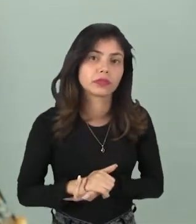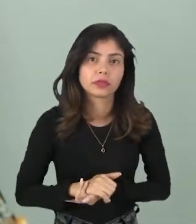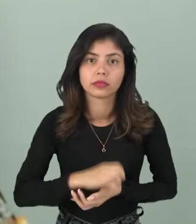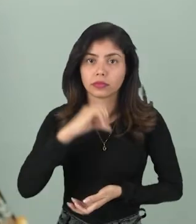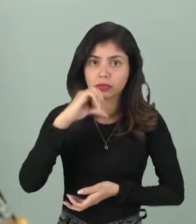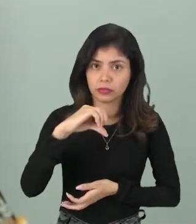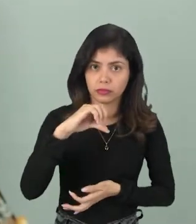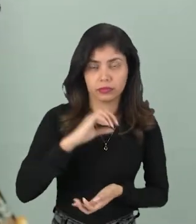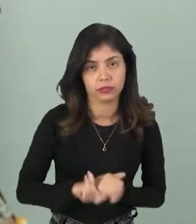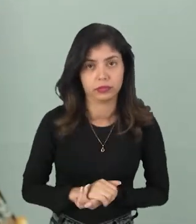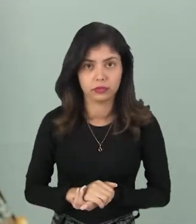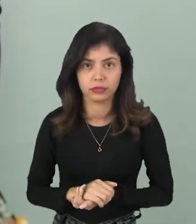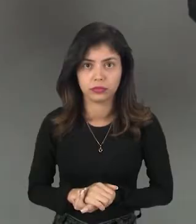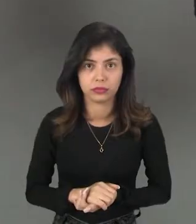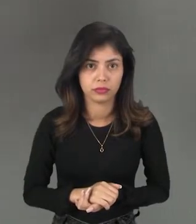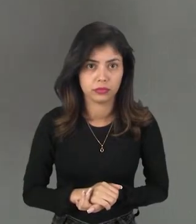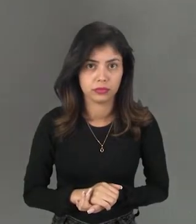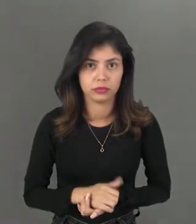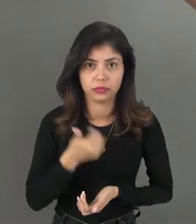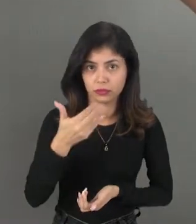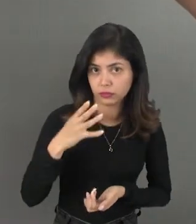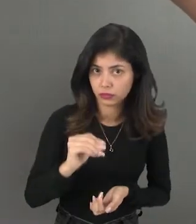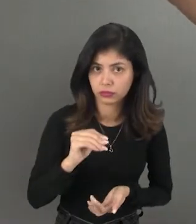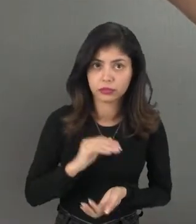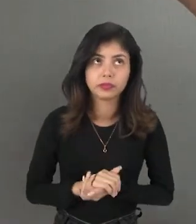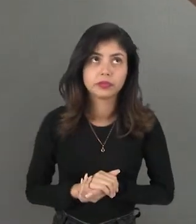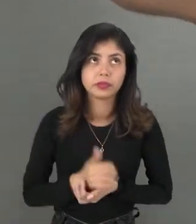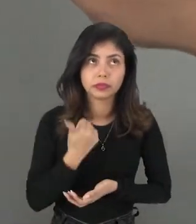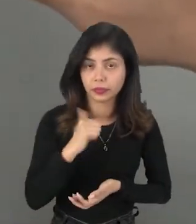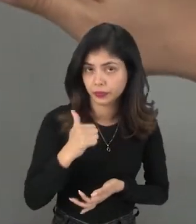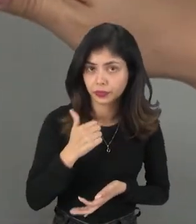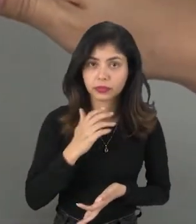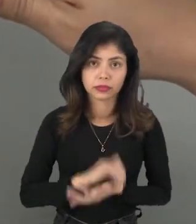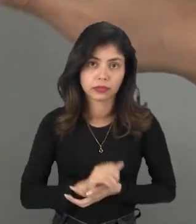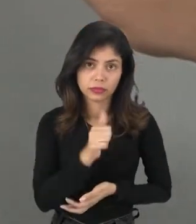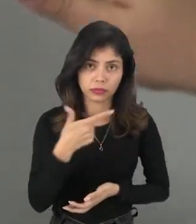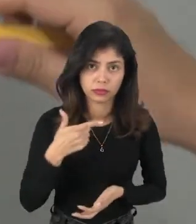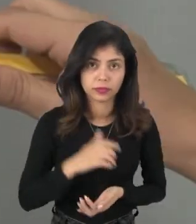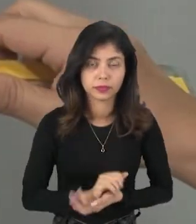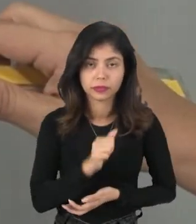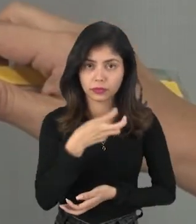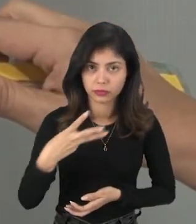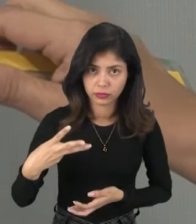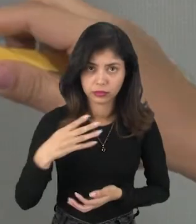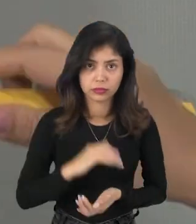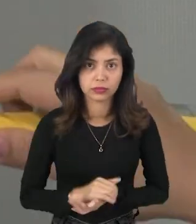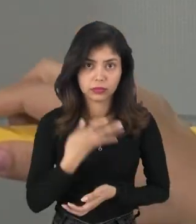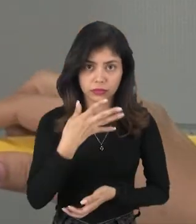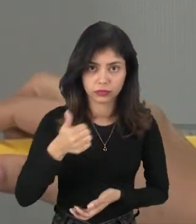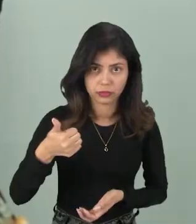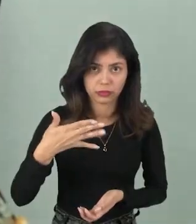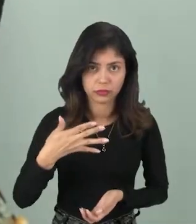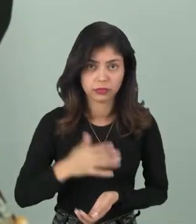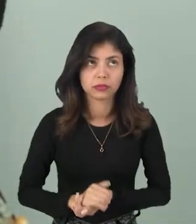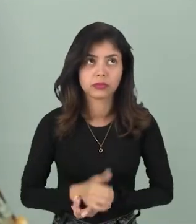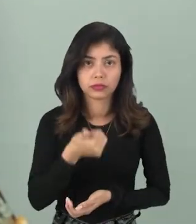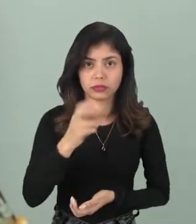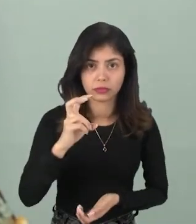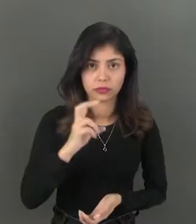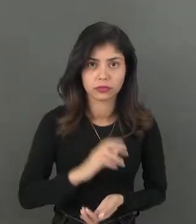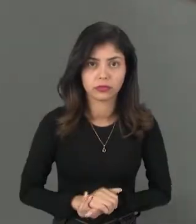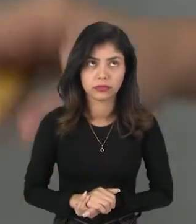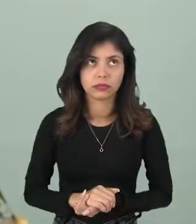lá já temos aqui nove então dez onze doze treze quatorze